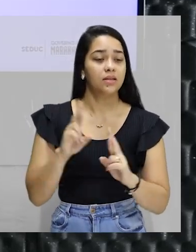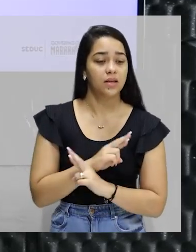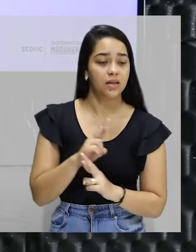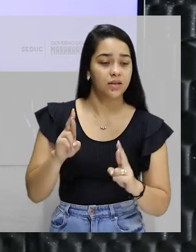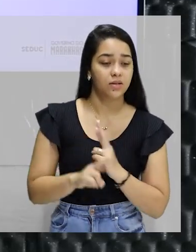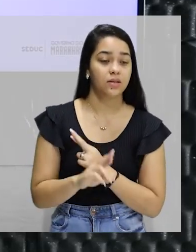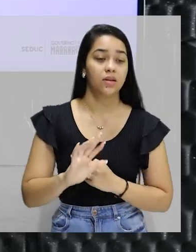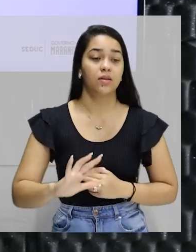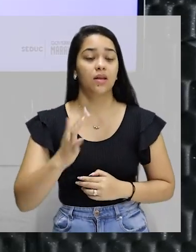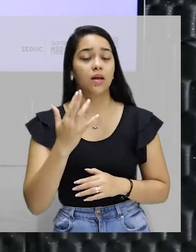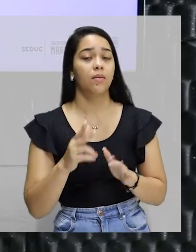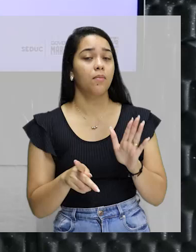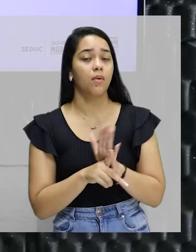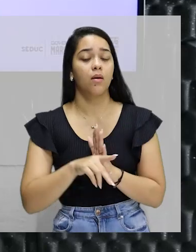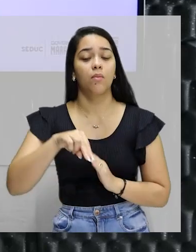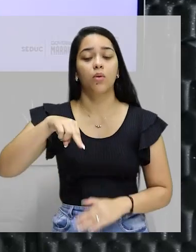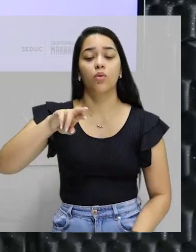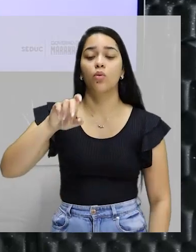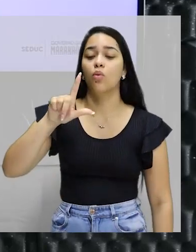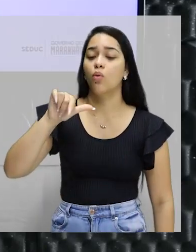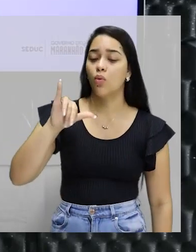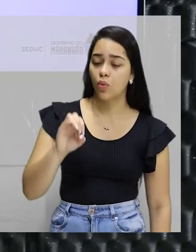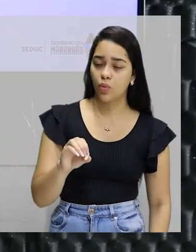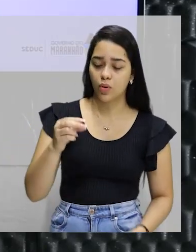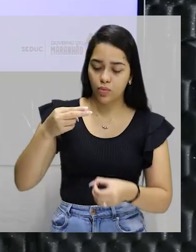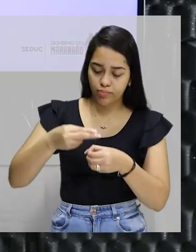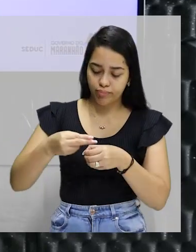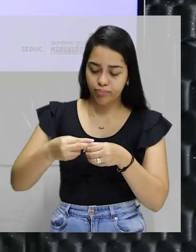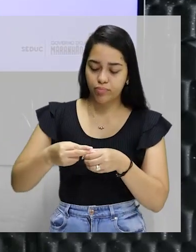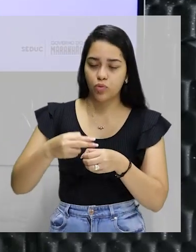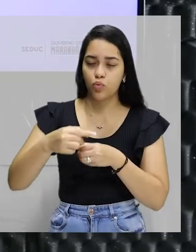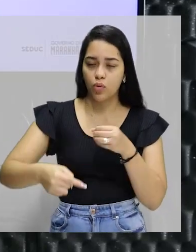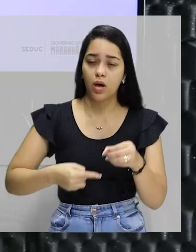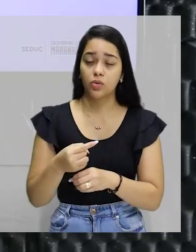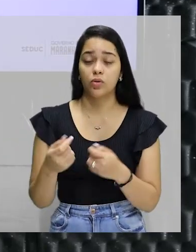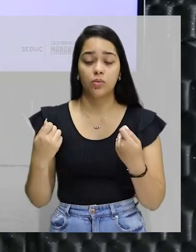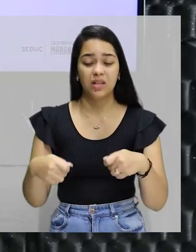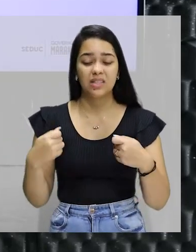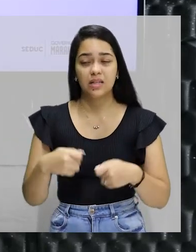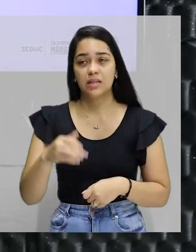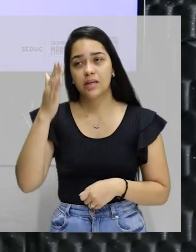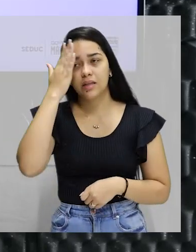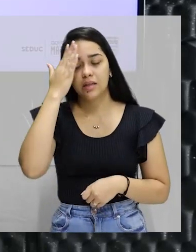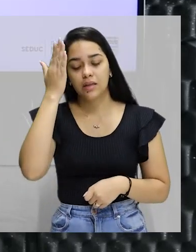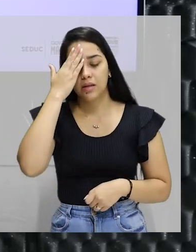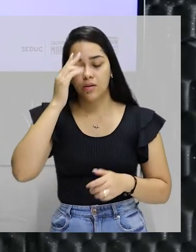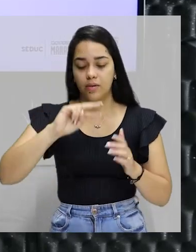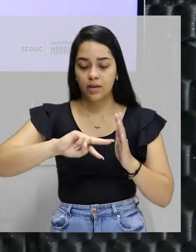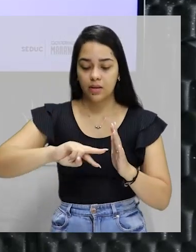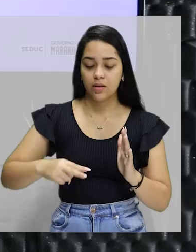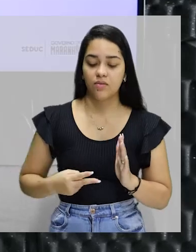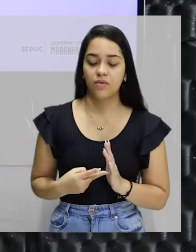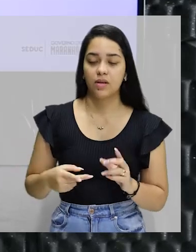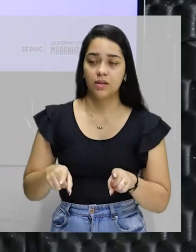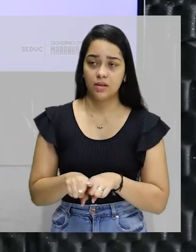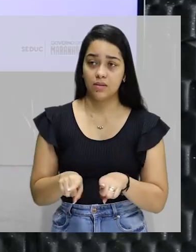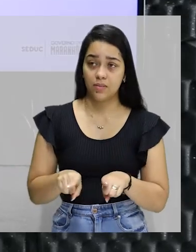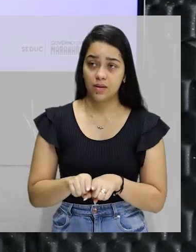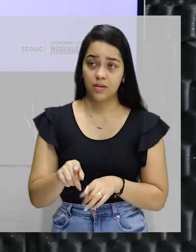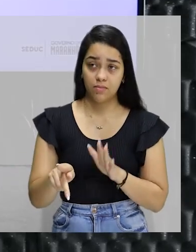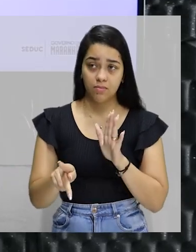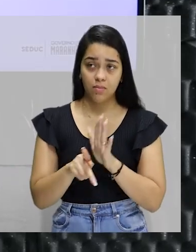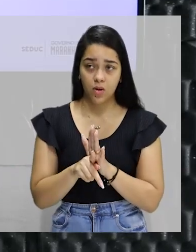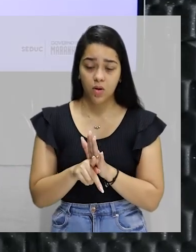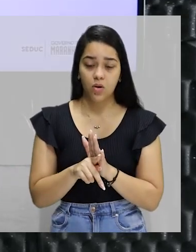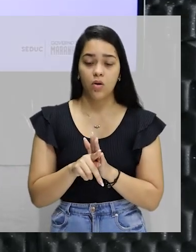que ocorrem no núcleo do átomo. Então, aqui a gente precisa entender que são reações que vão estar trabalhando com